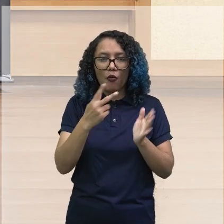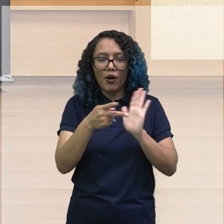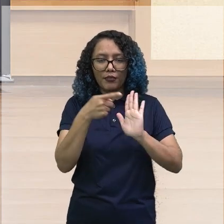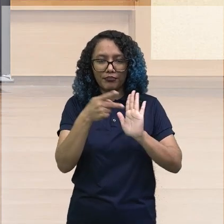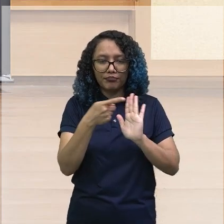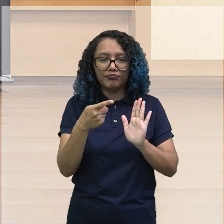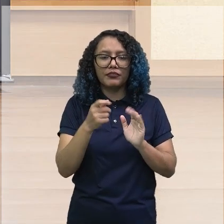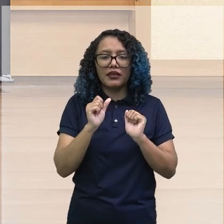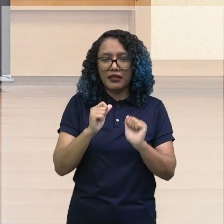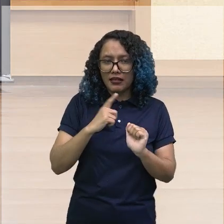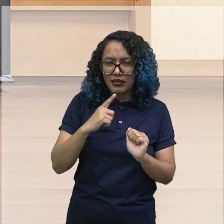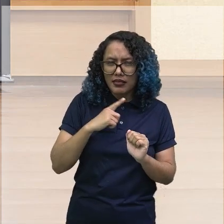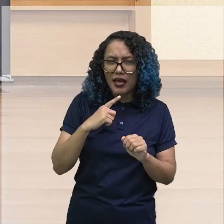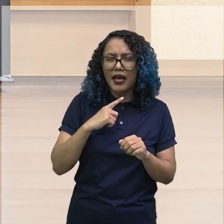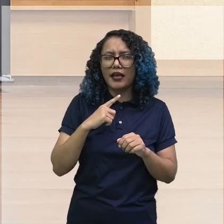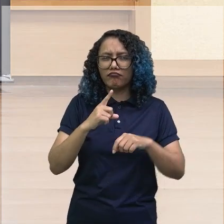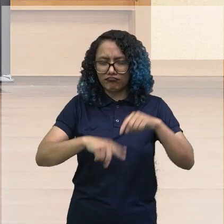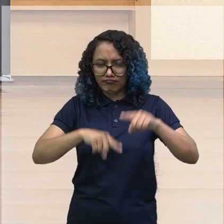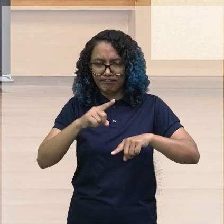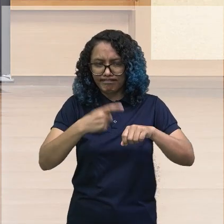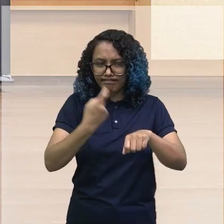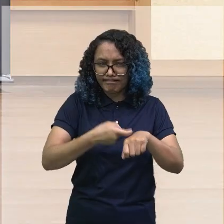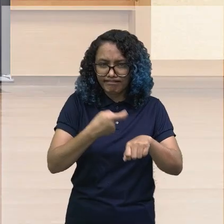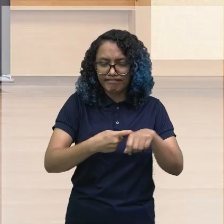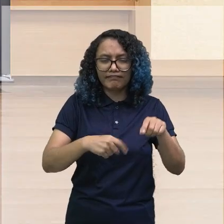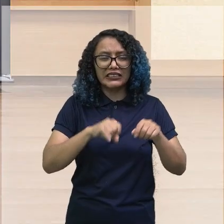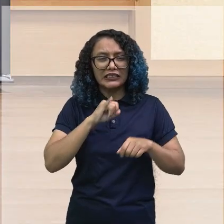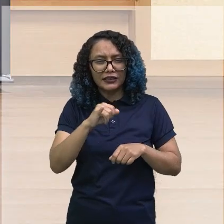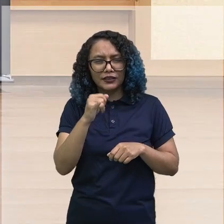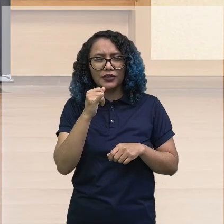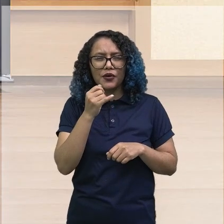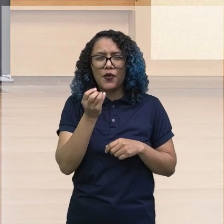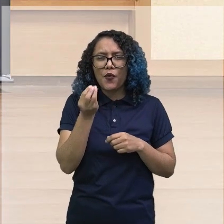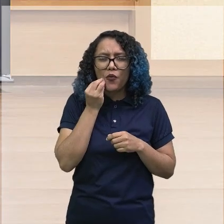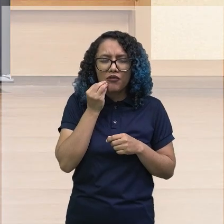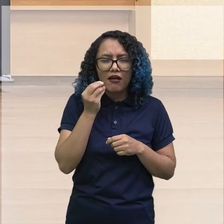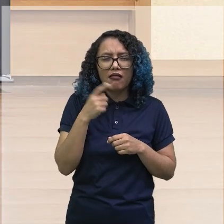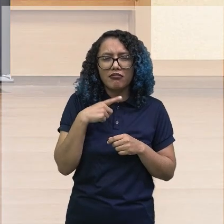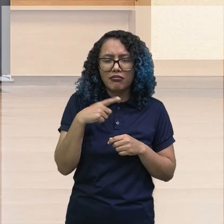O físico, né, o que quem não tiver oportunidade